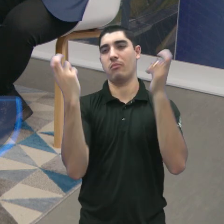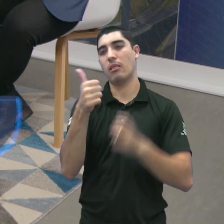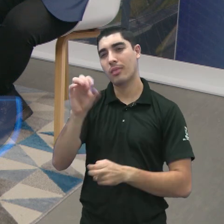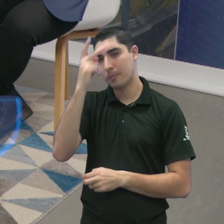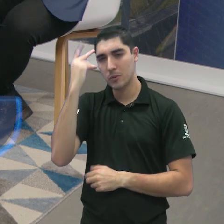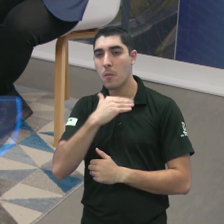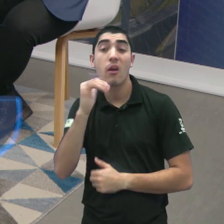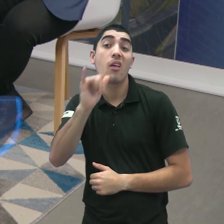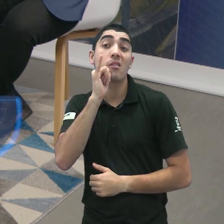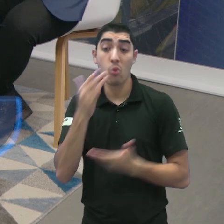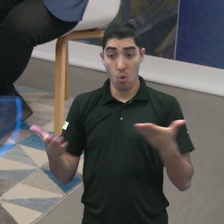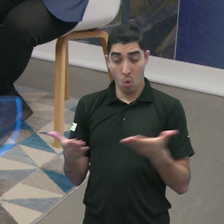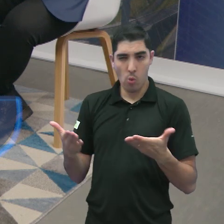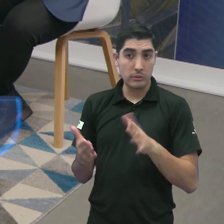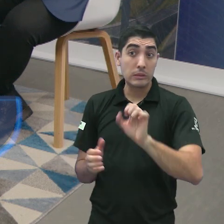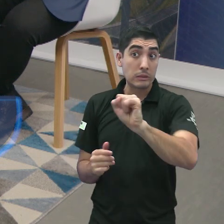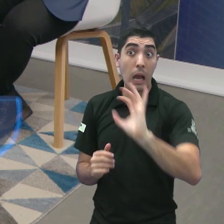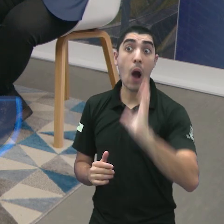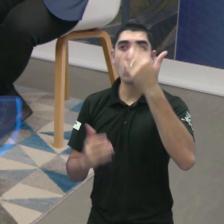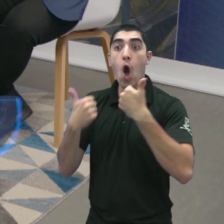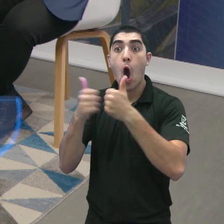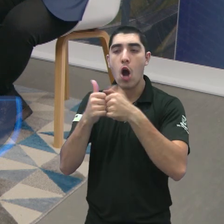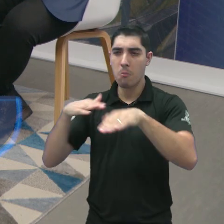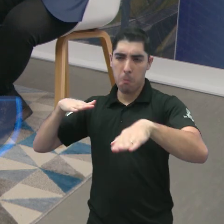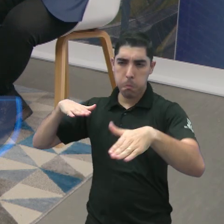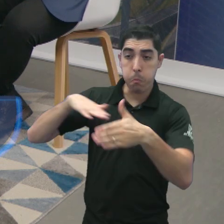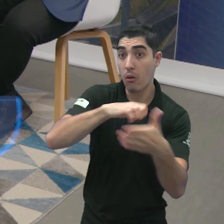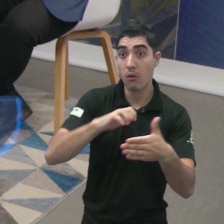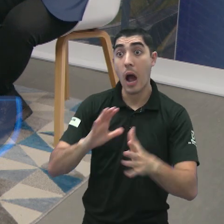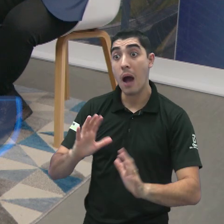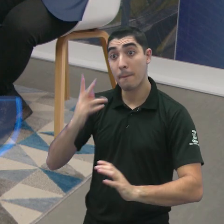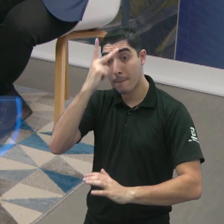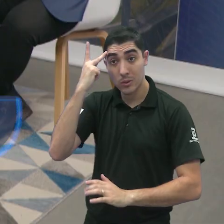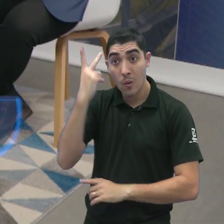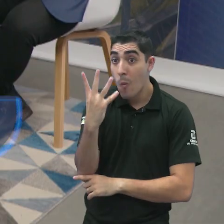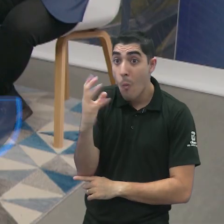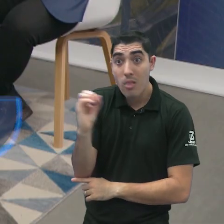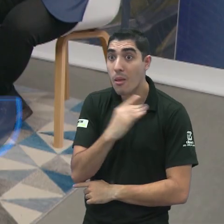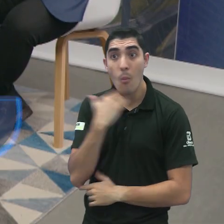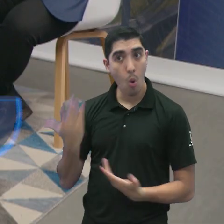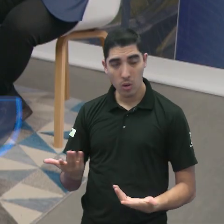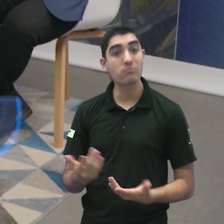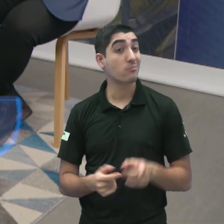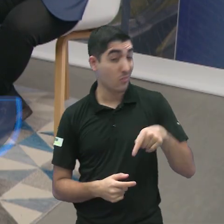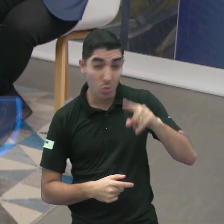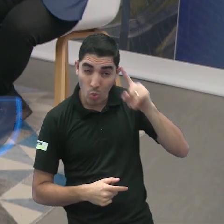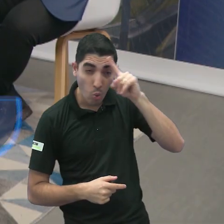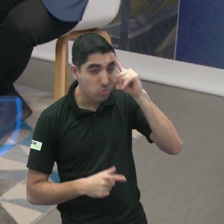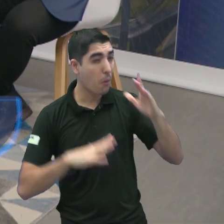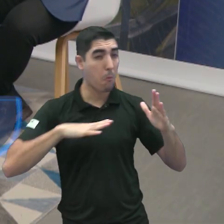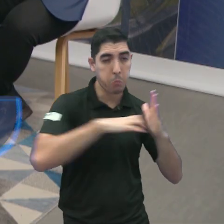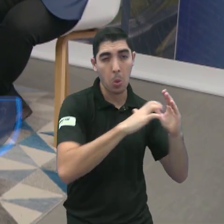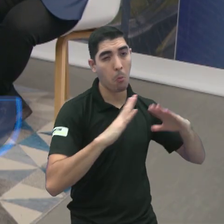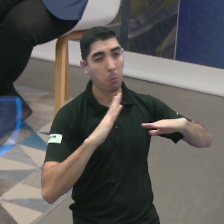ônibus, por exemplo, são 40 pessoas. A gente vê várias mortes acontecendo. E todos os dias. E todos os dias. Então, quantas vidas